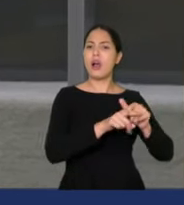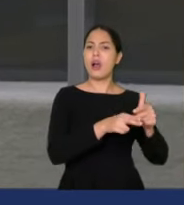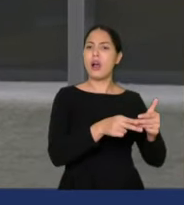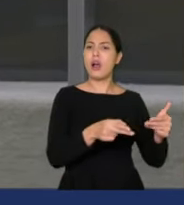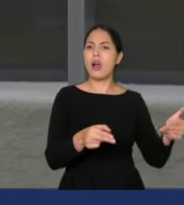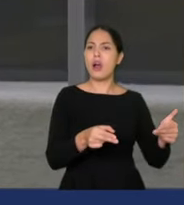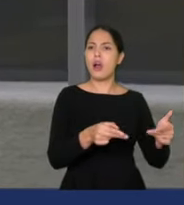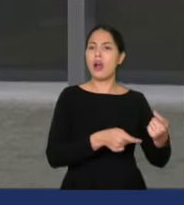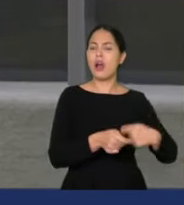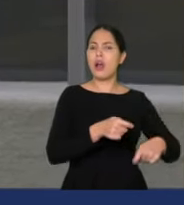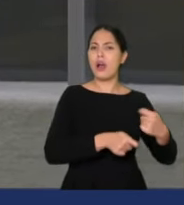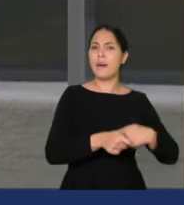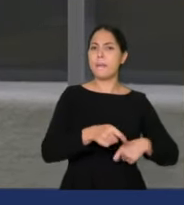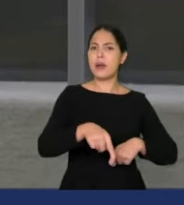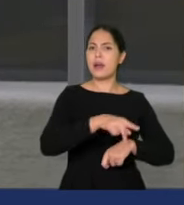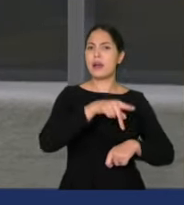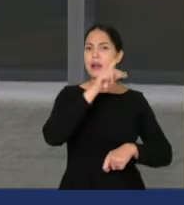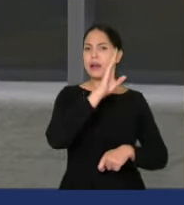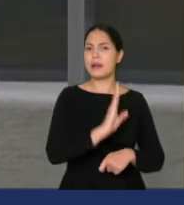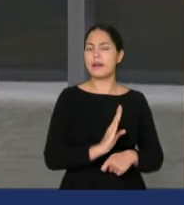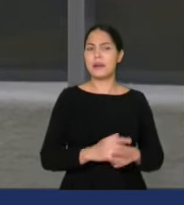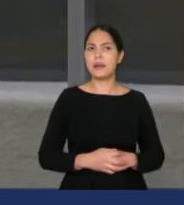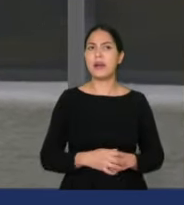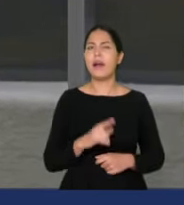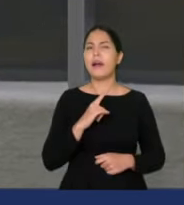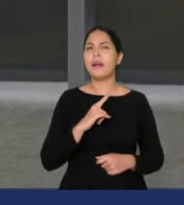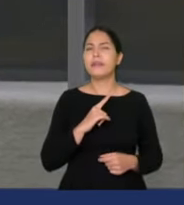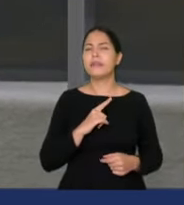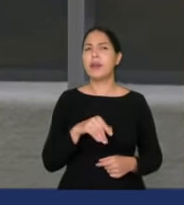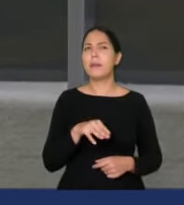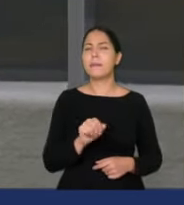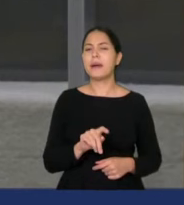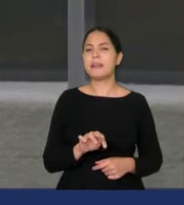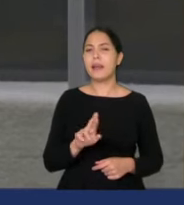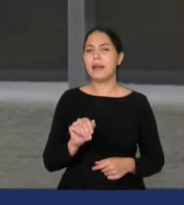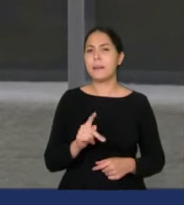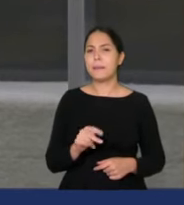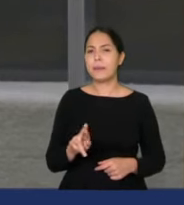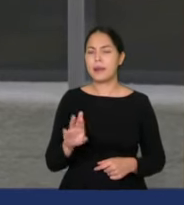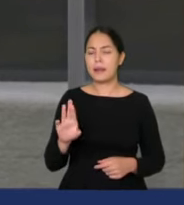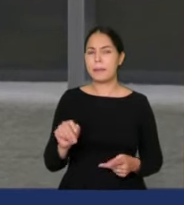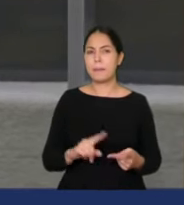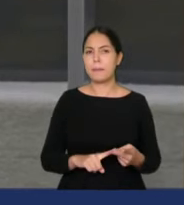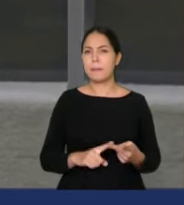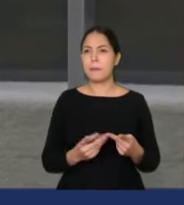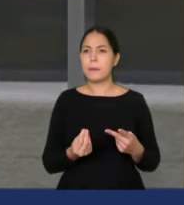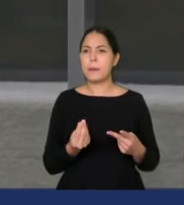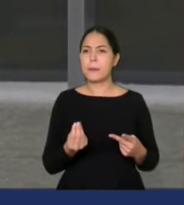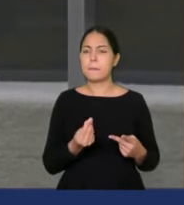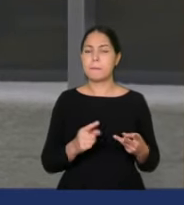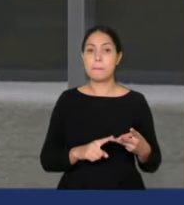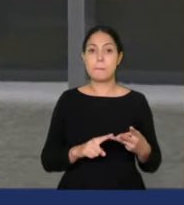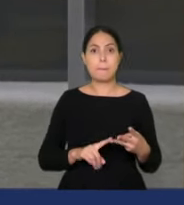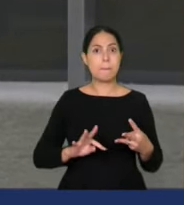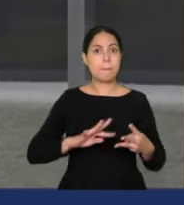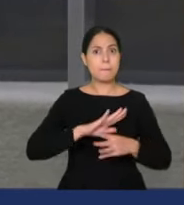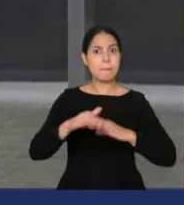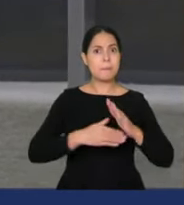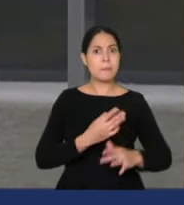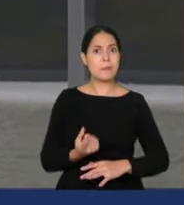nacional. A matéria-prima, o refino, o transporte. E eles dolarizaram tudo, deputado Zé